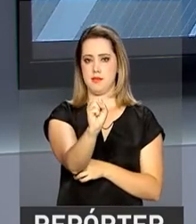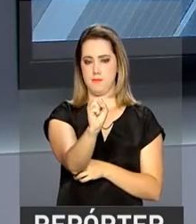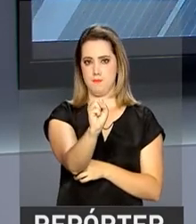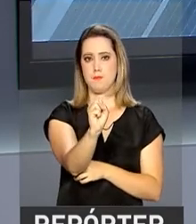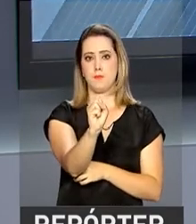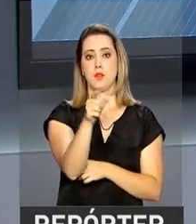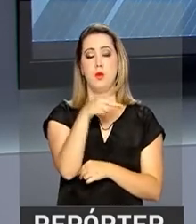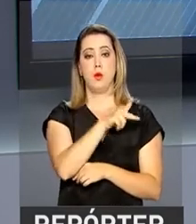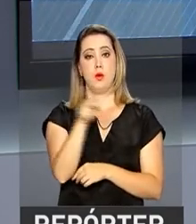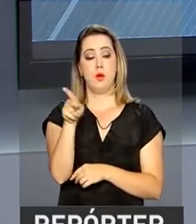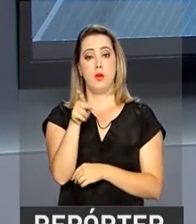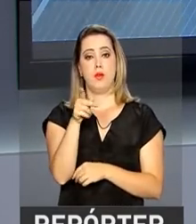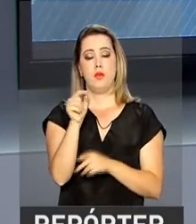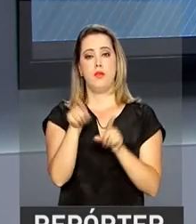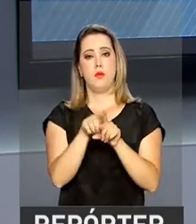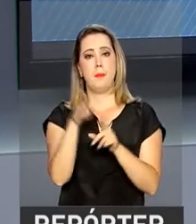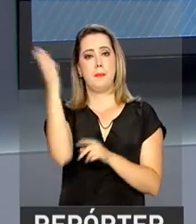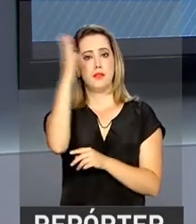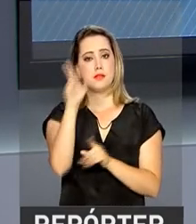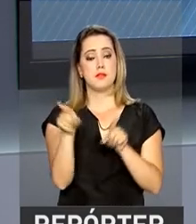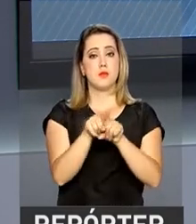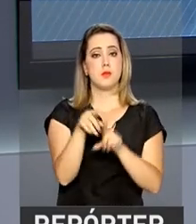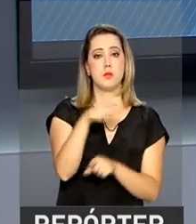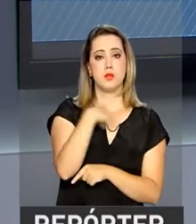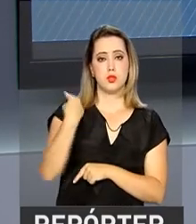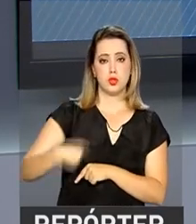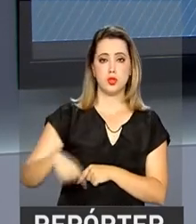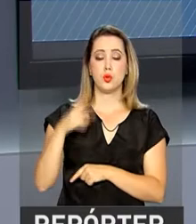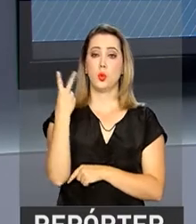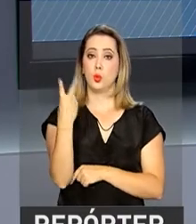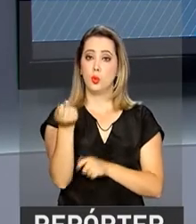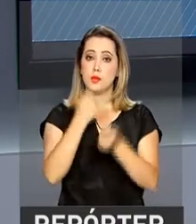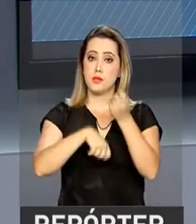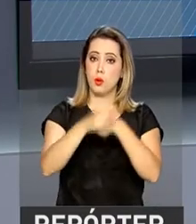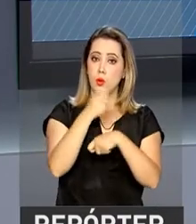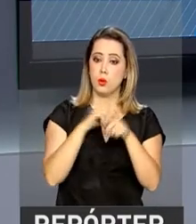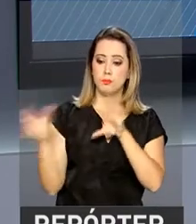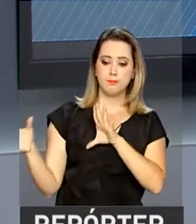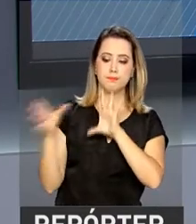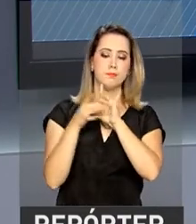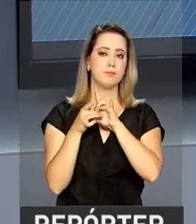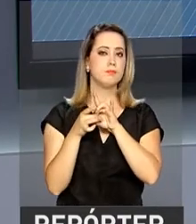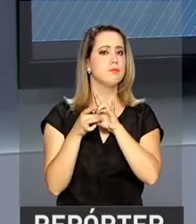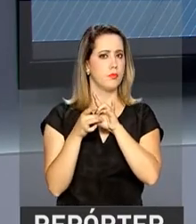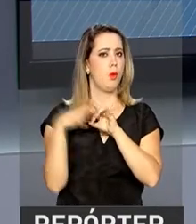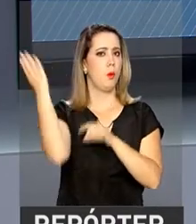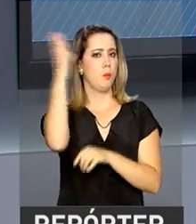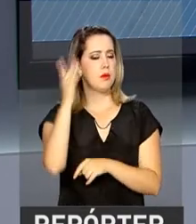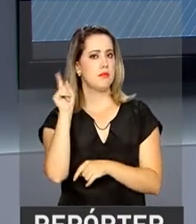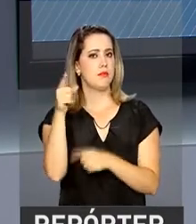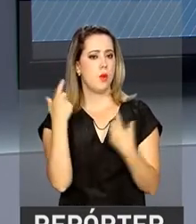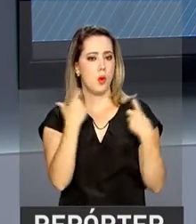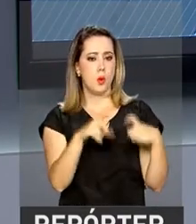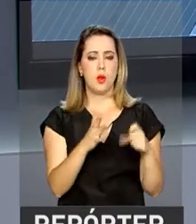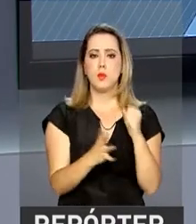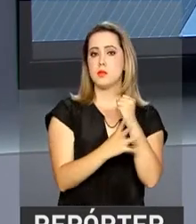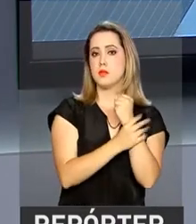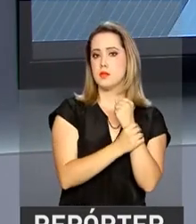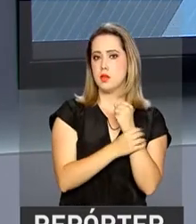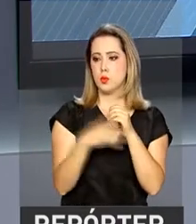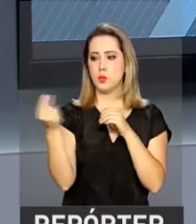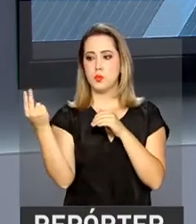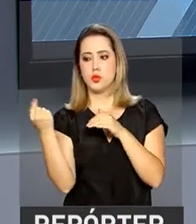Alexandre Parola, Brasil e China são duas grandes economias fortemente ligadas, sendo o Brasil um destino seguro